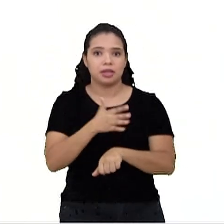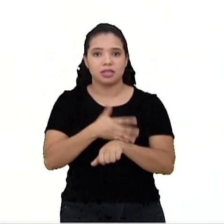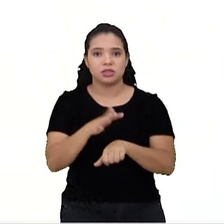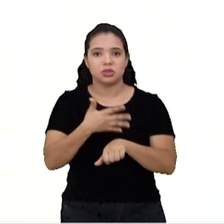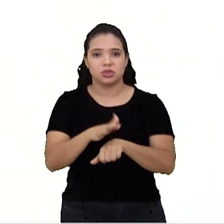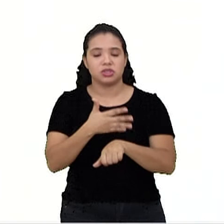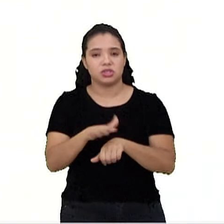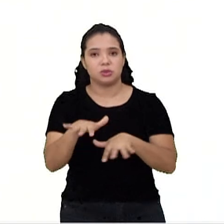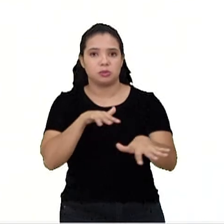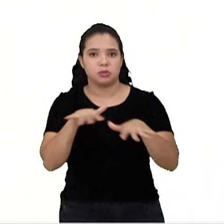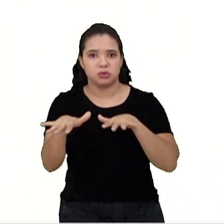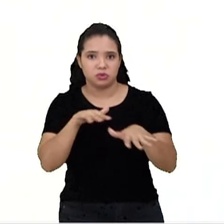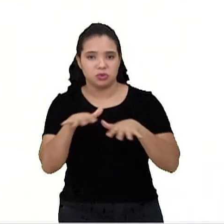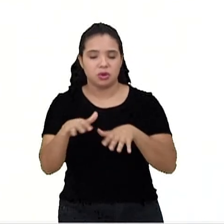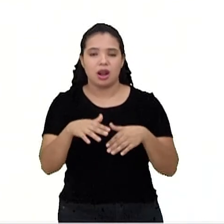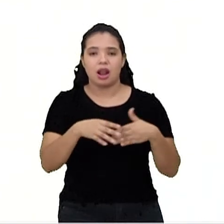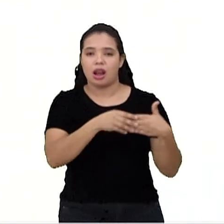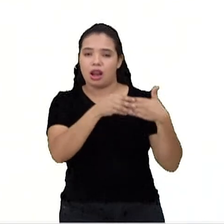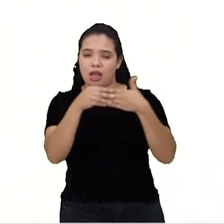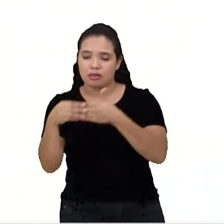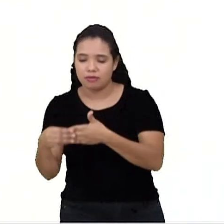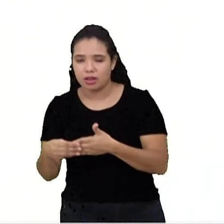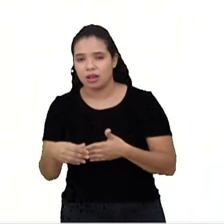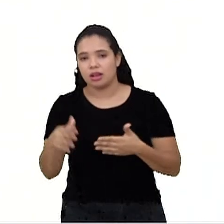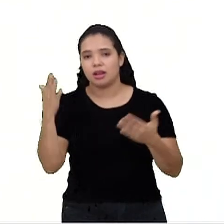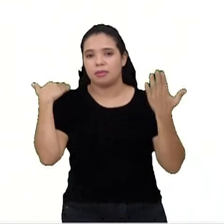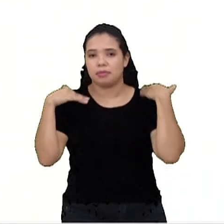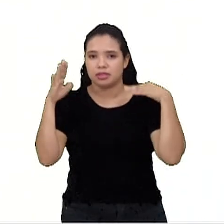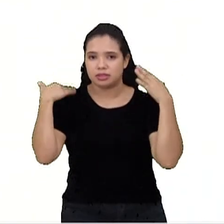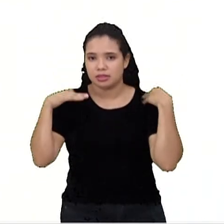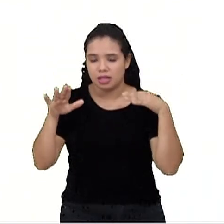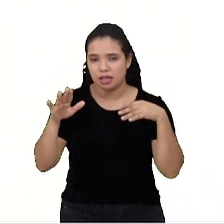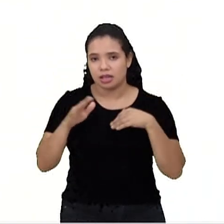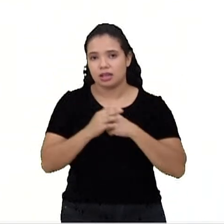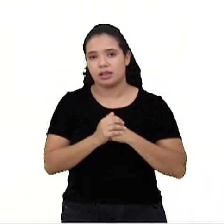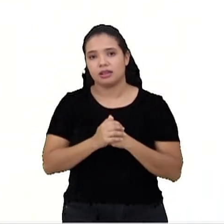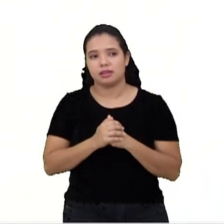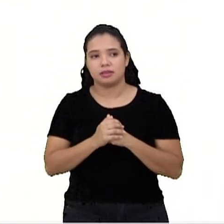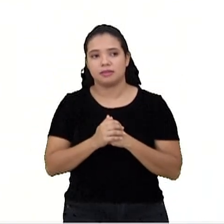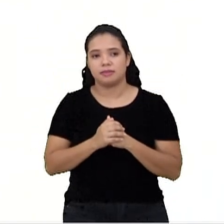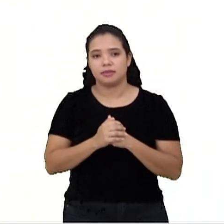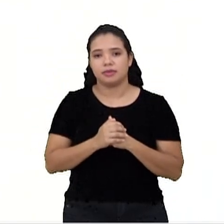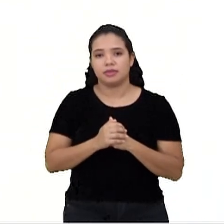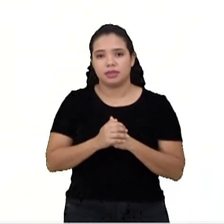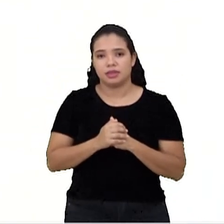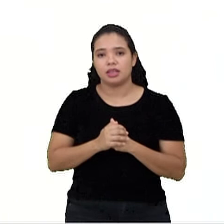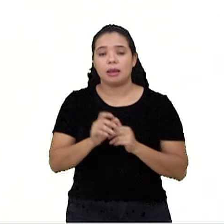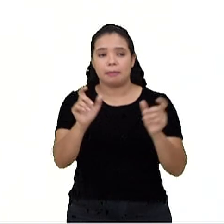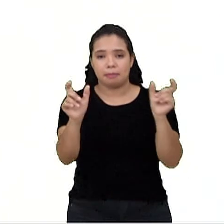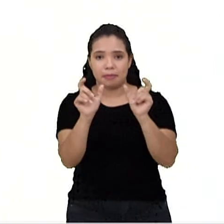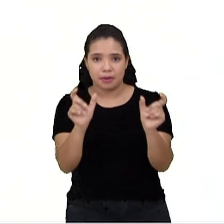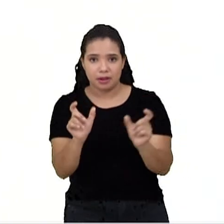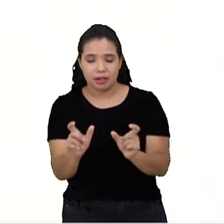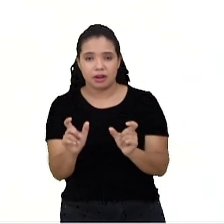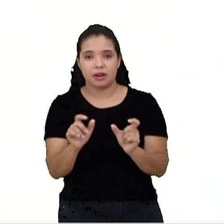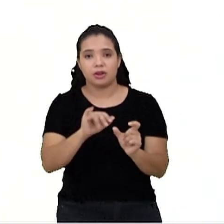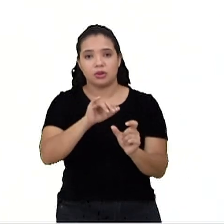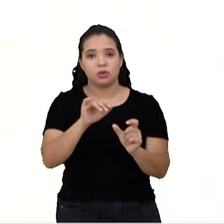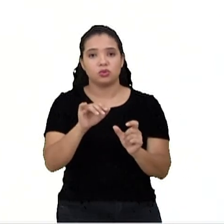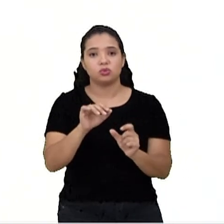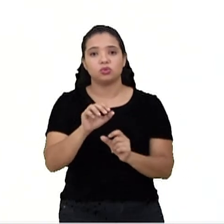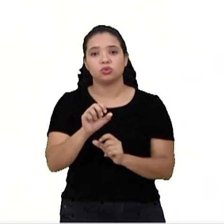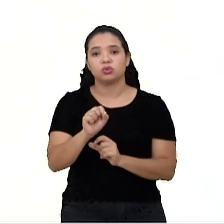ação de levar, de passear. As palavras que expressam a ação ou o estado do sujeito são